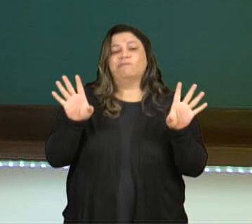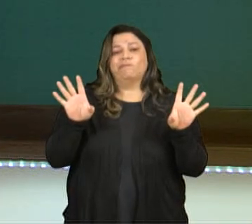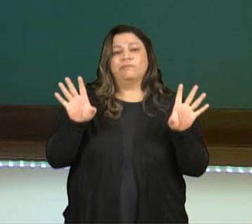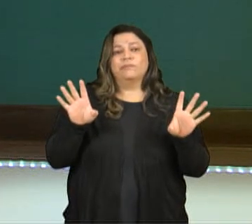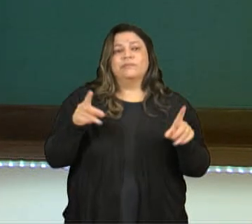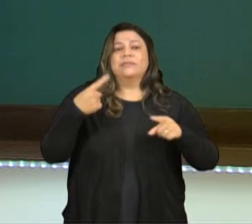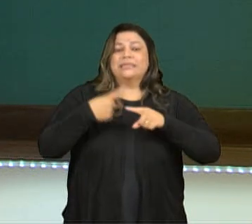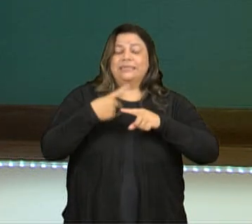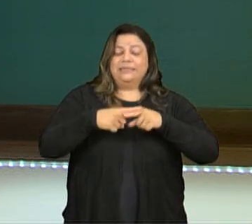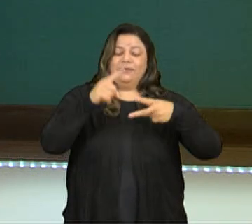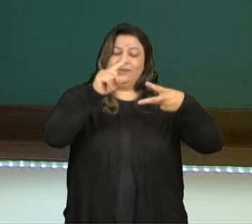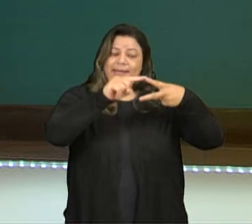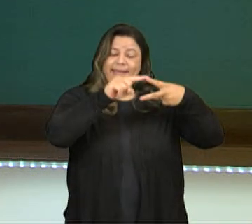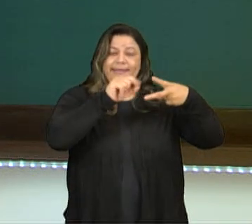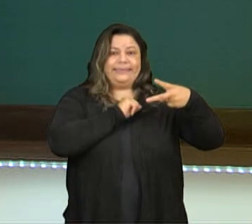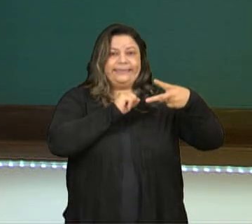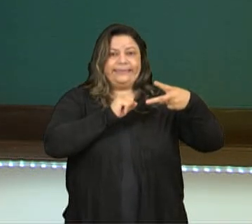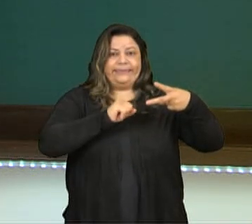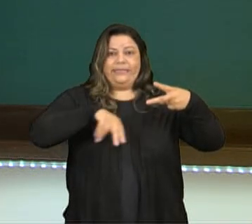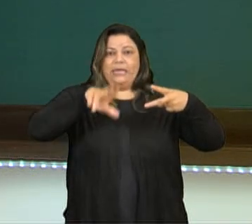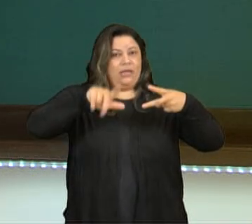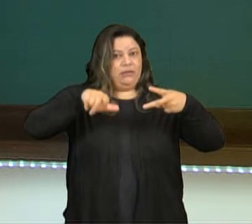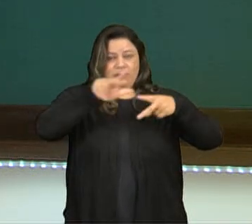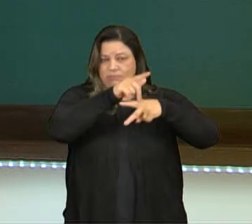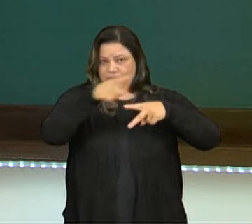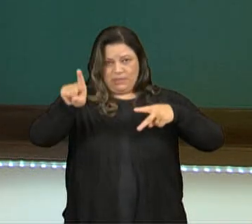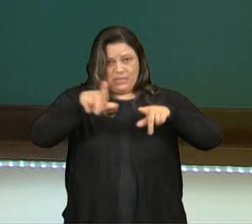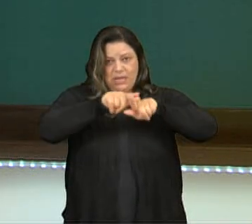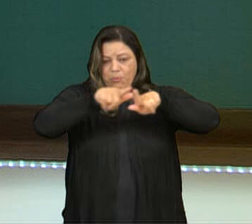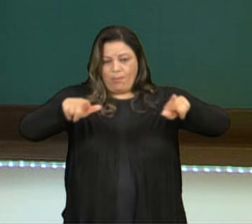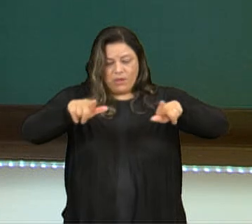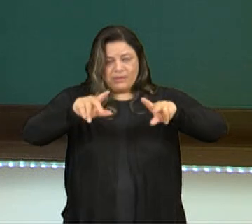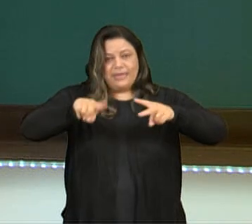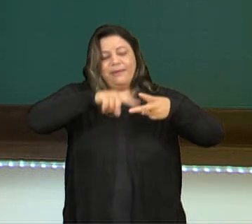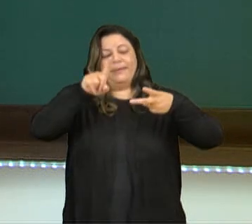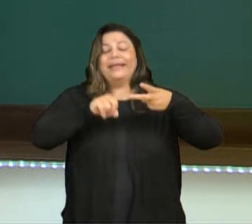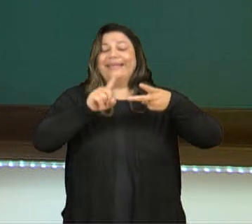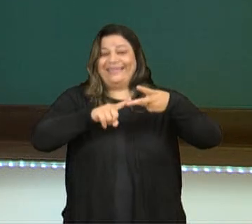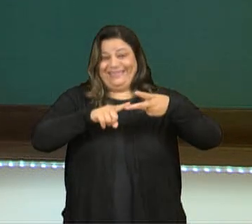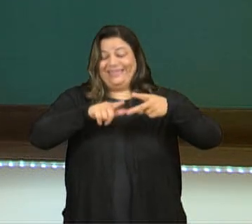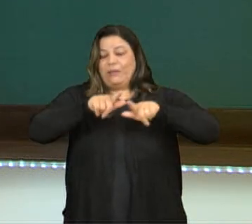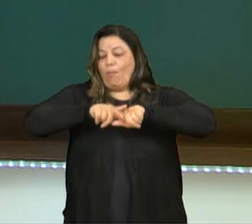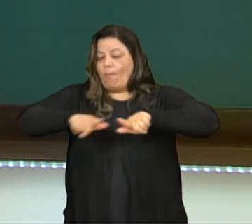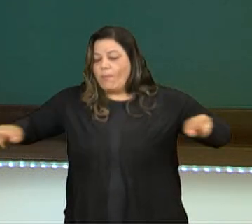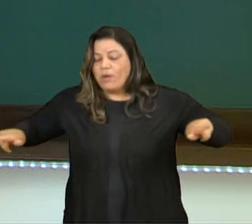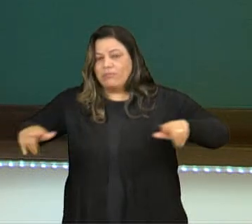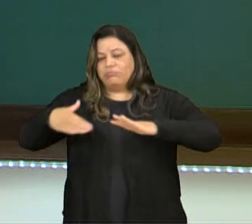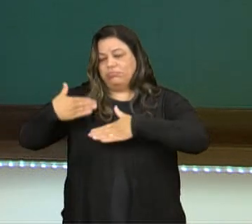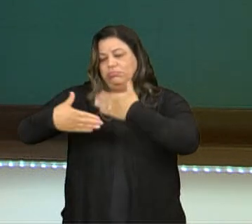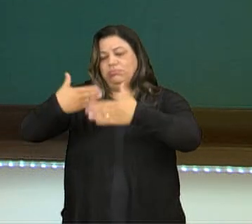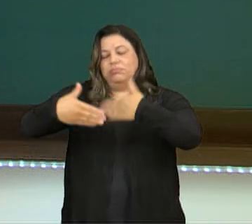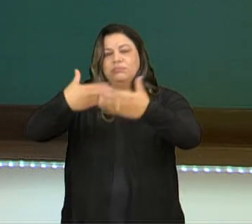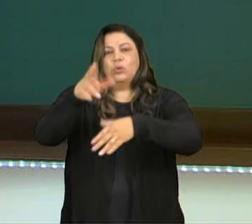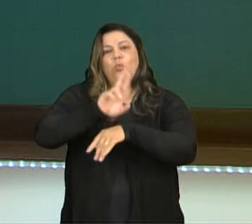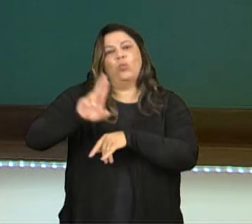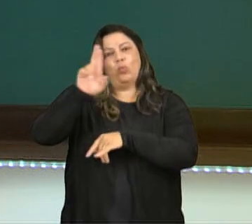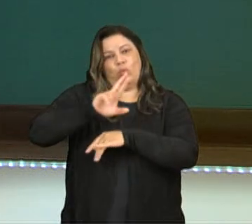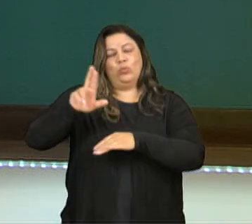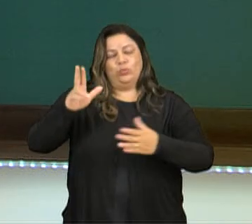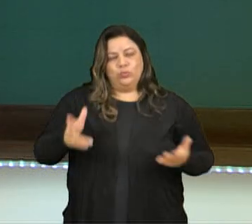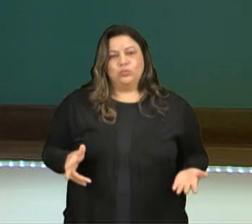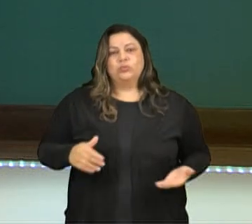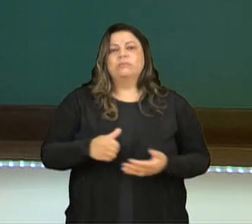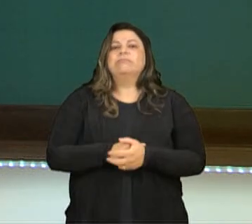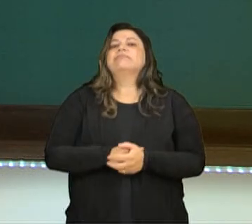Sendo que os renováveis não se esgotam e os não renováveis se acabam ao longo do uso, aí, ao longo de um